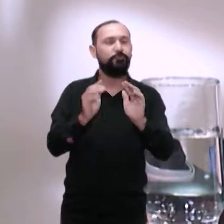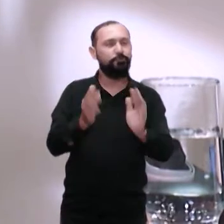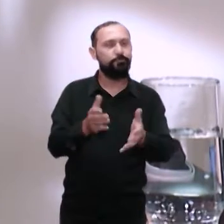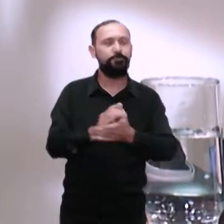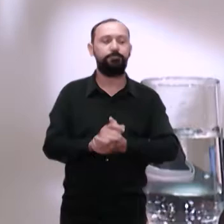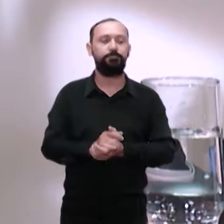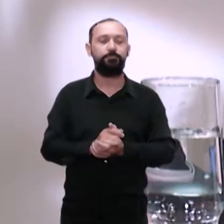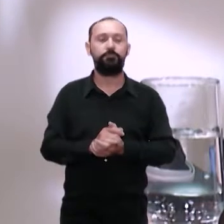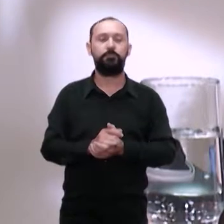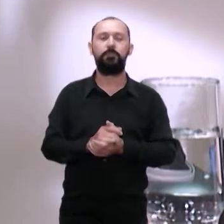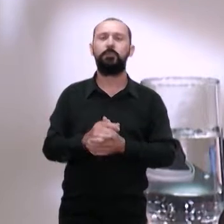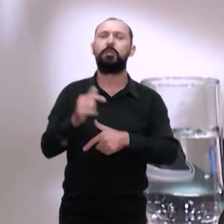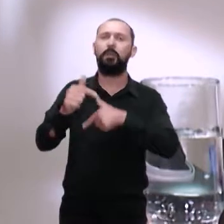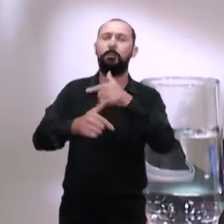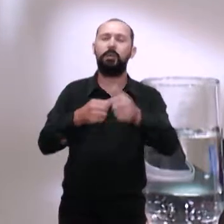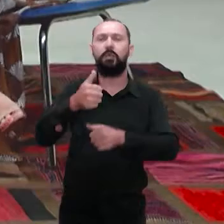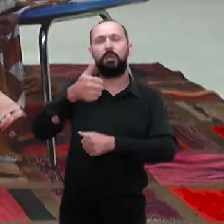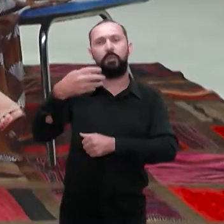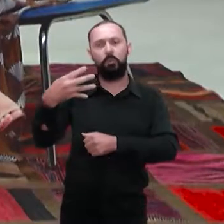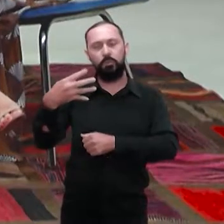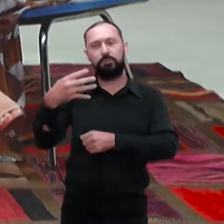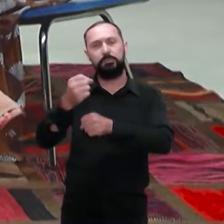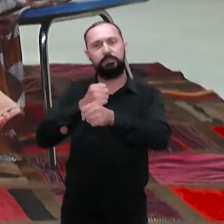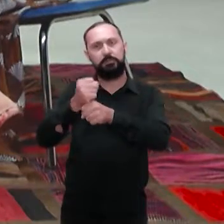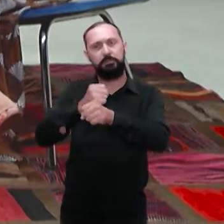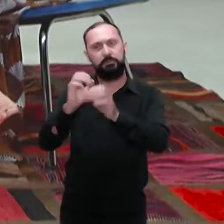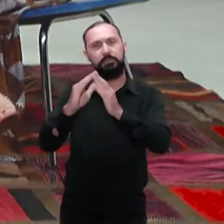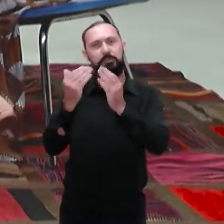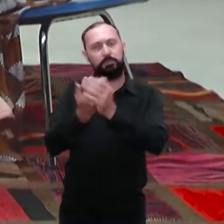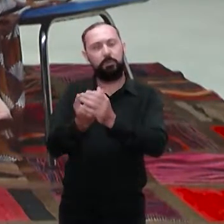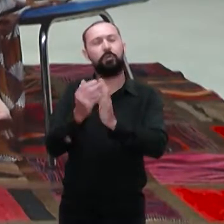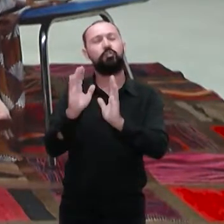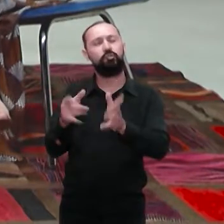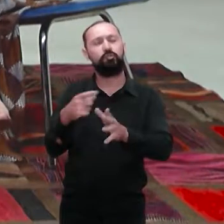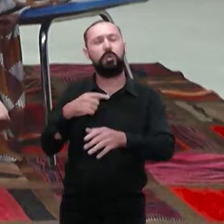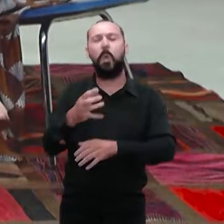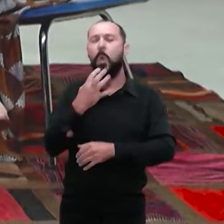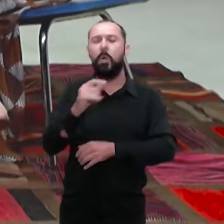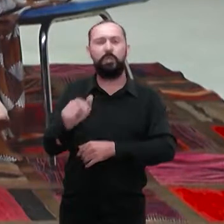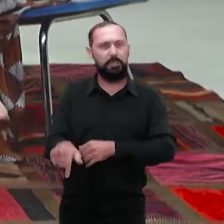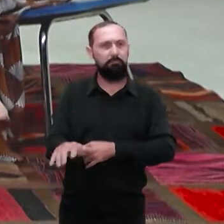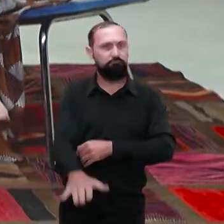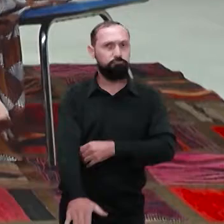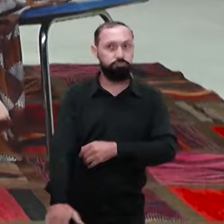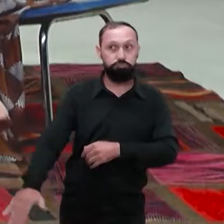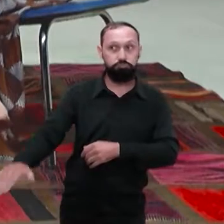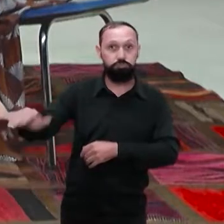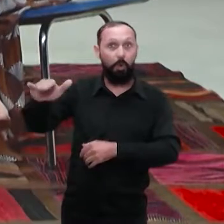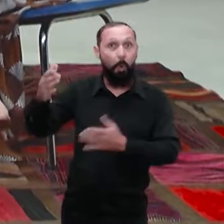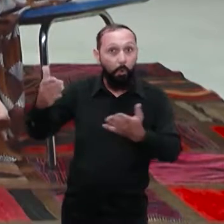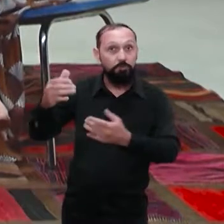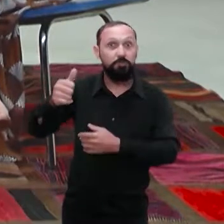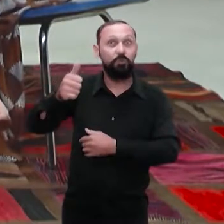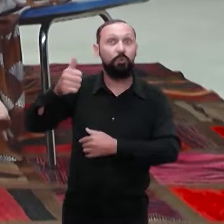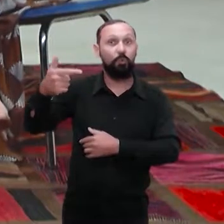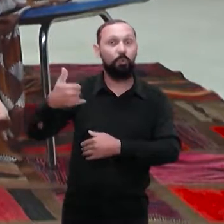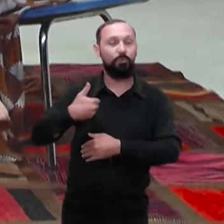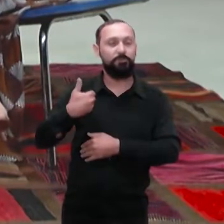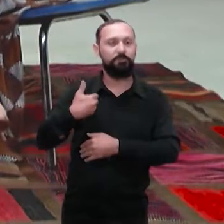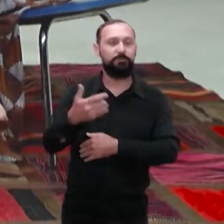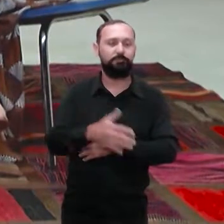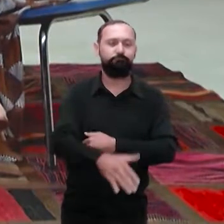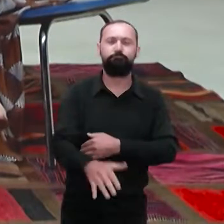psicóloga escolar também, eu trabalhei 14 anos, Ana, numa escola. Então, eu conheço essa criança, que hoje já tem 12